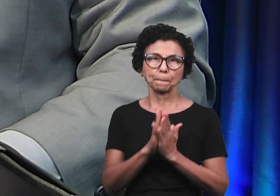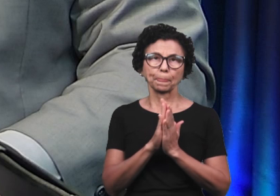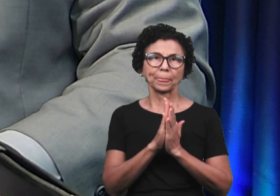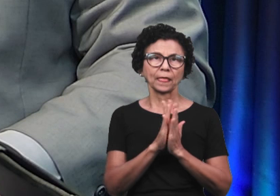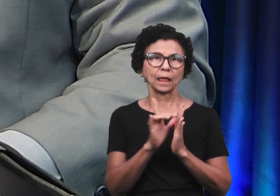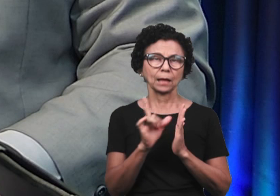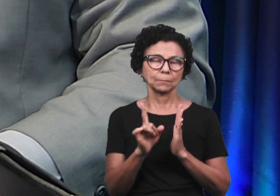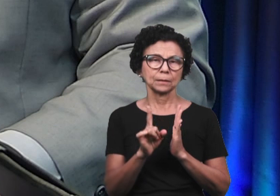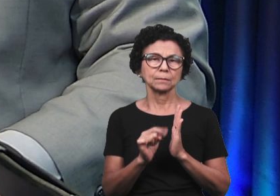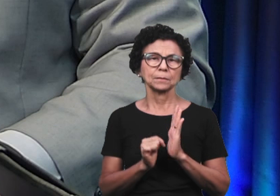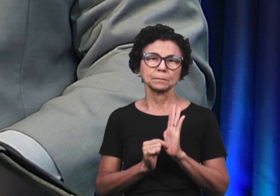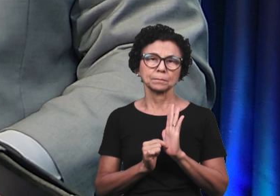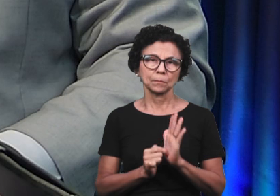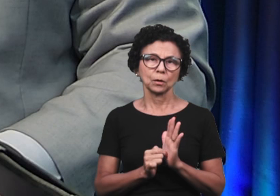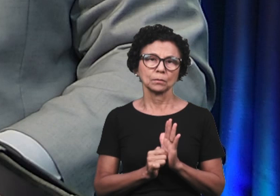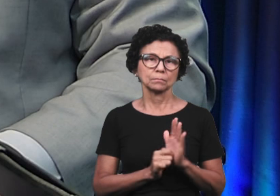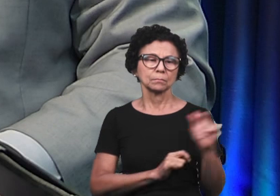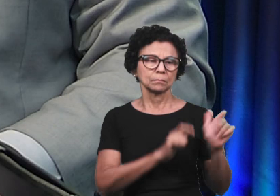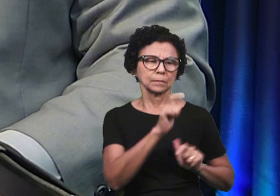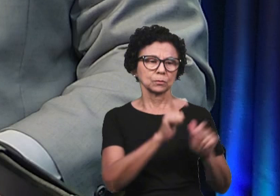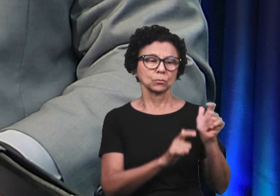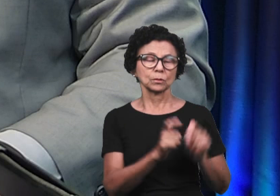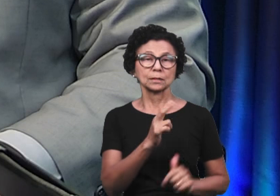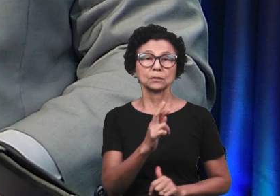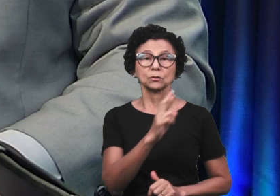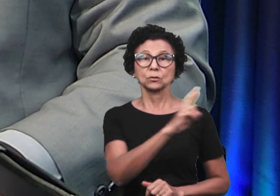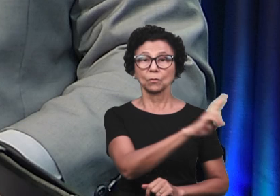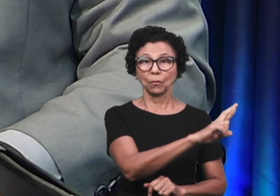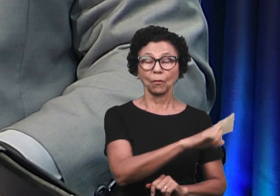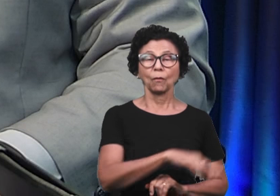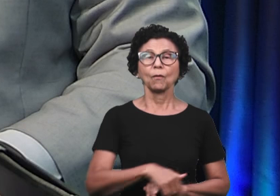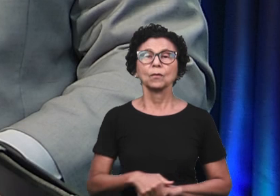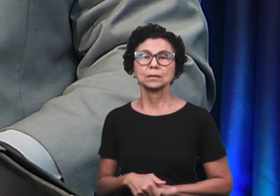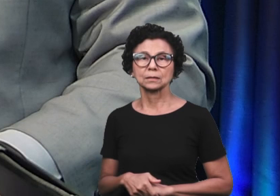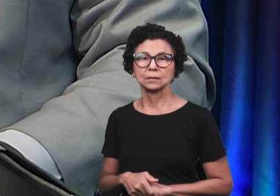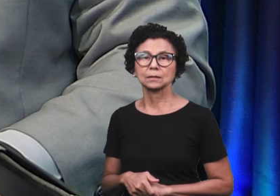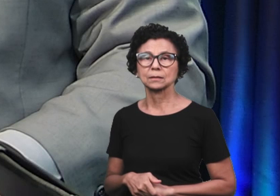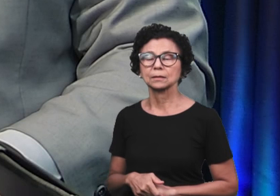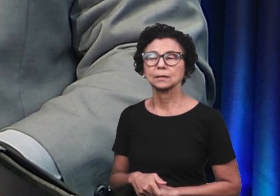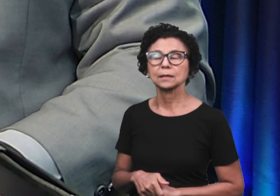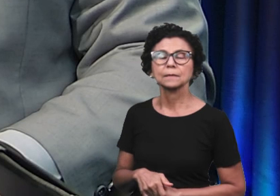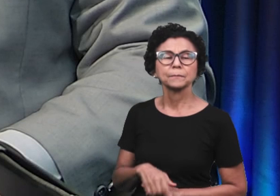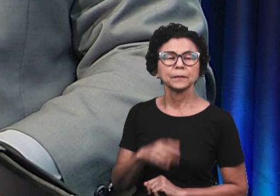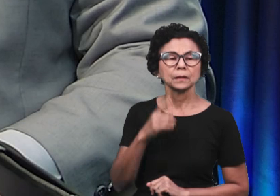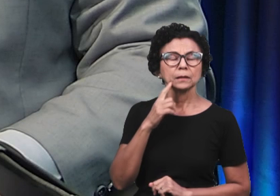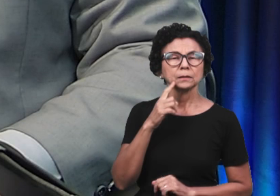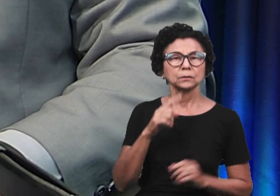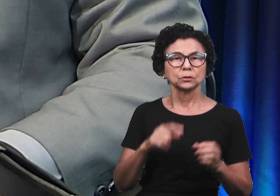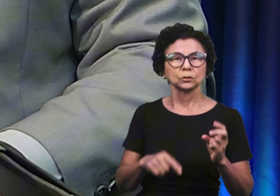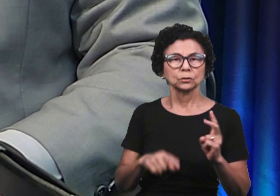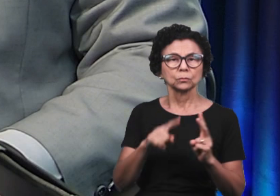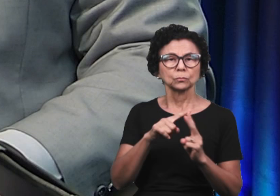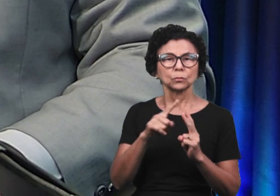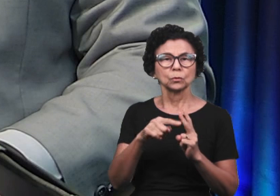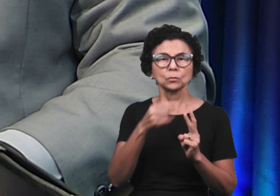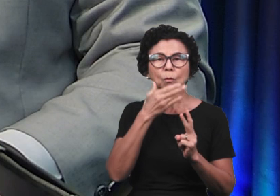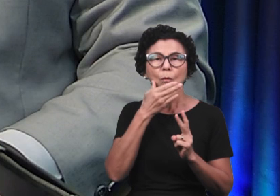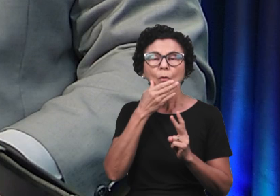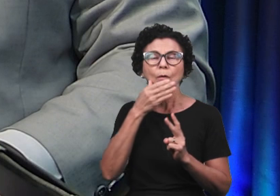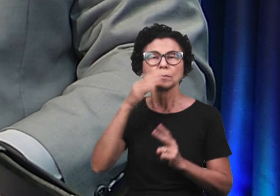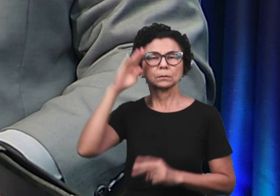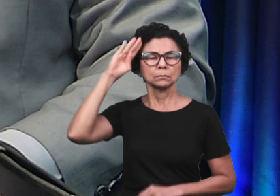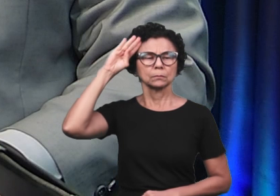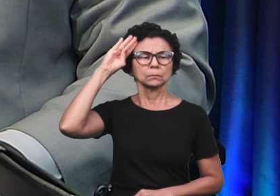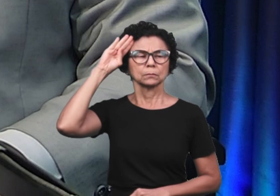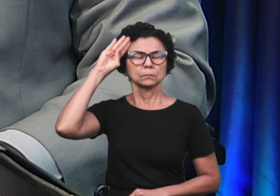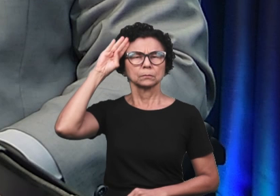os religiosos pagaram aos guardas, tinham 2 guardas, guardando o sepulcro, que viram